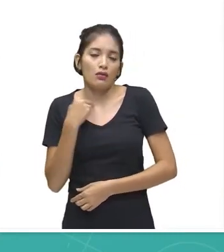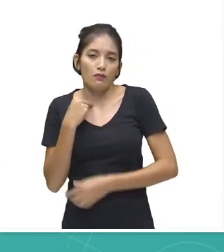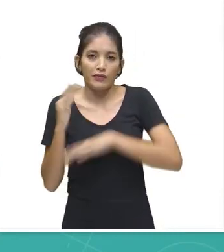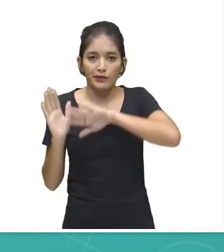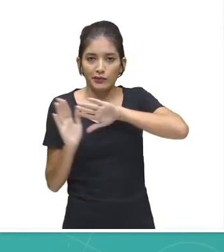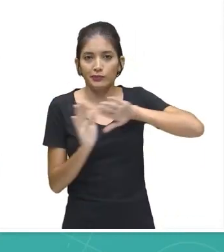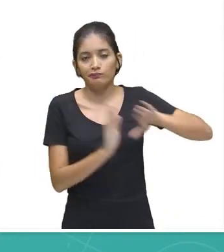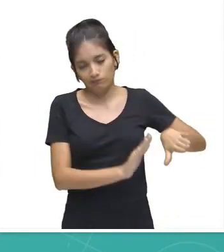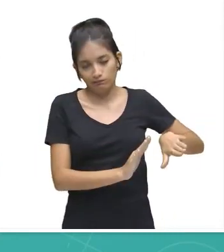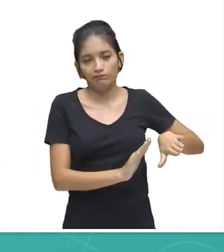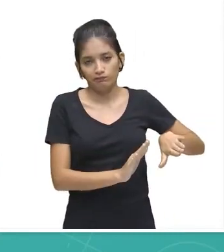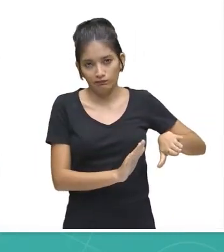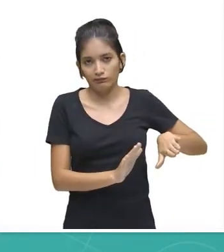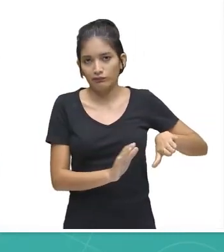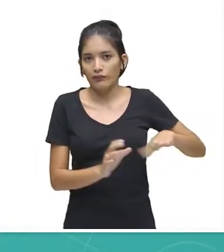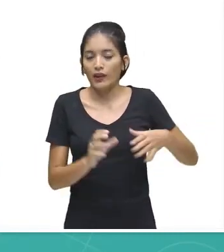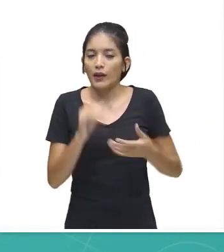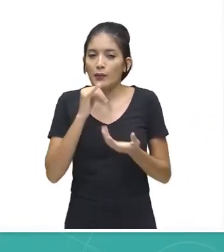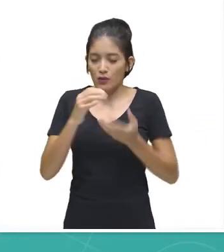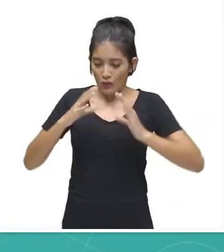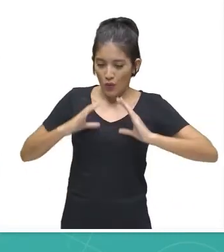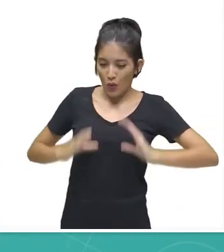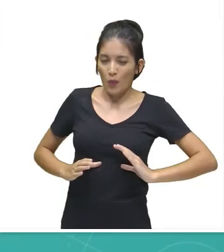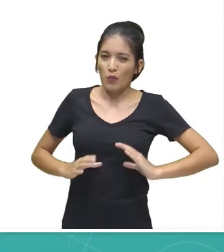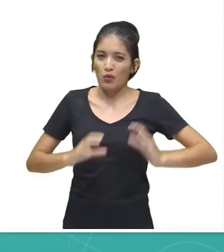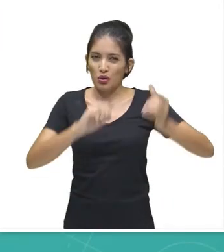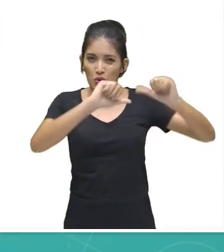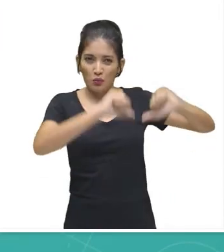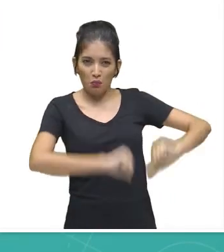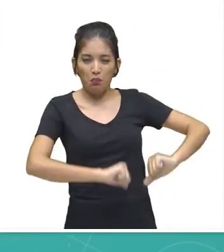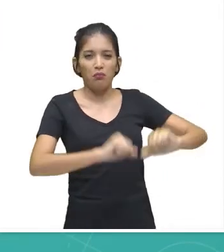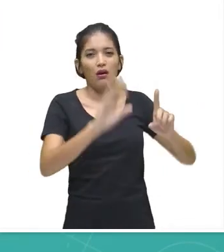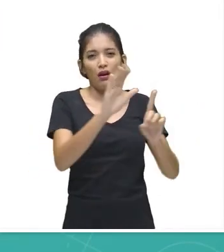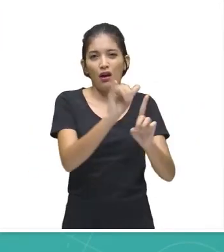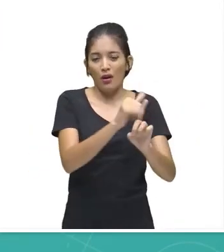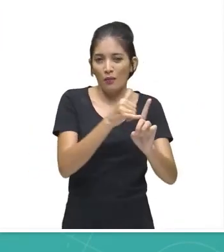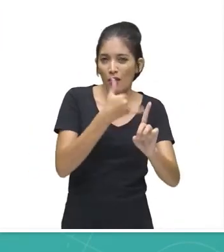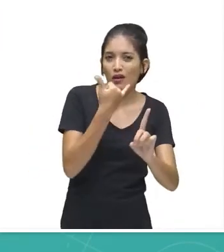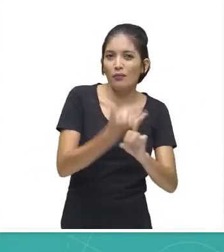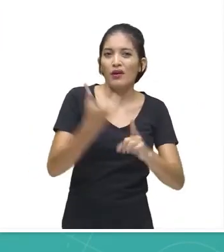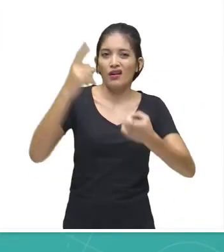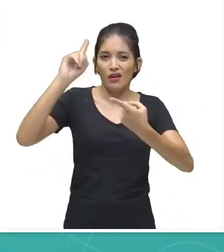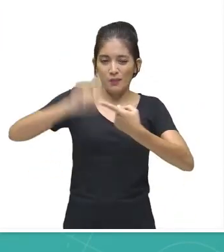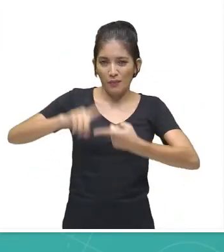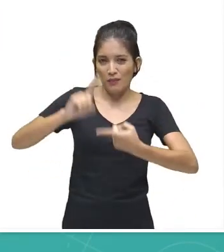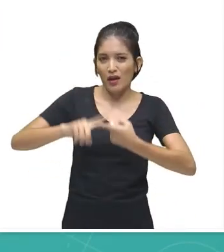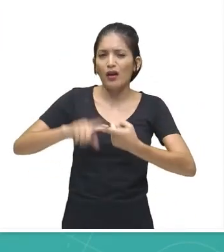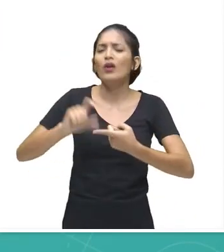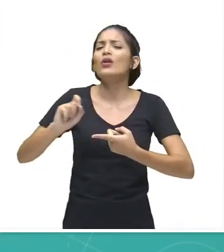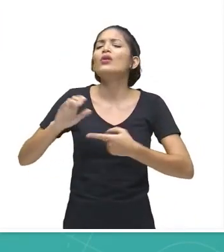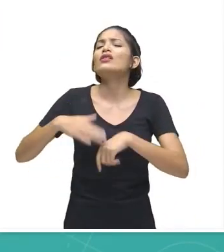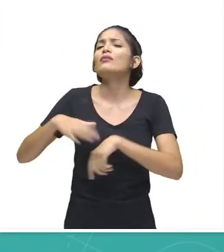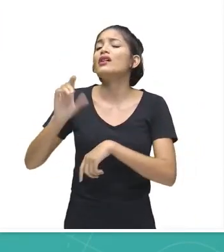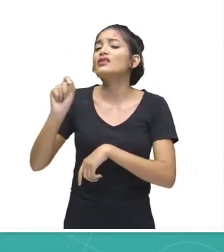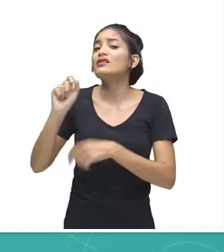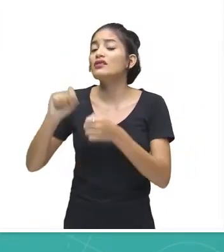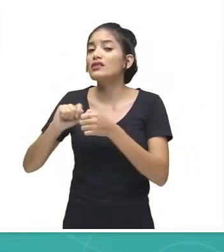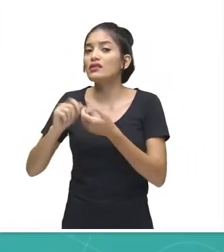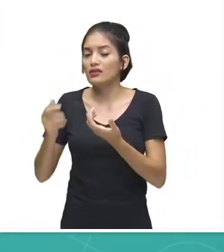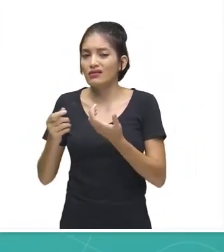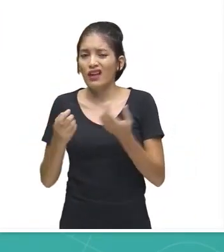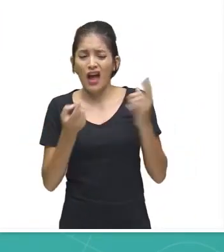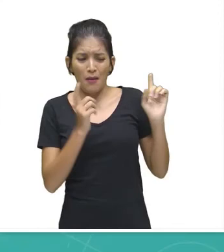com alguém. Atitudes negativas, bullying, vingança. O que mais que o João fazia?